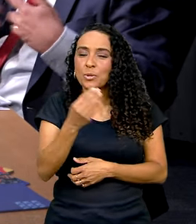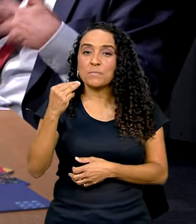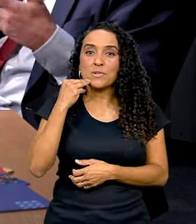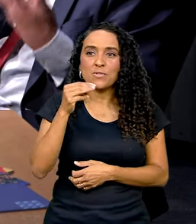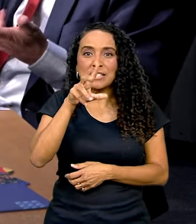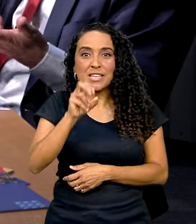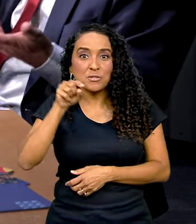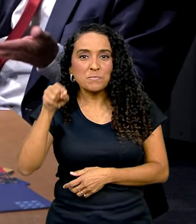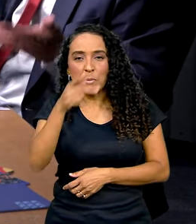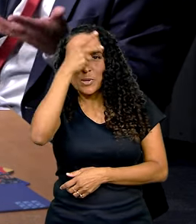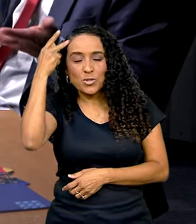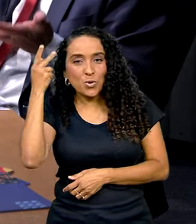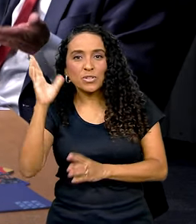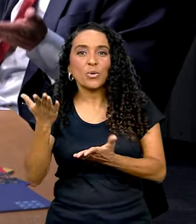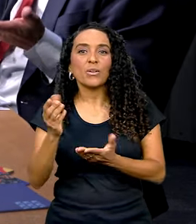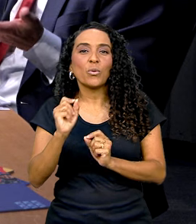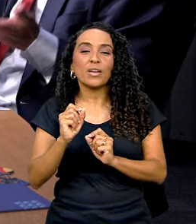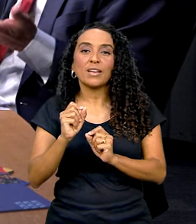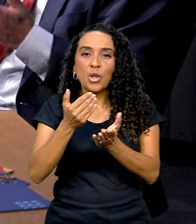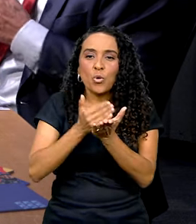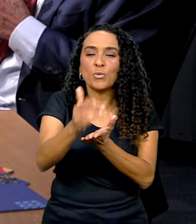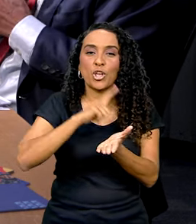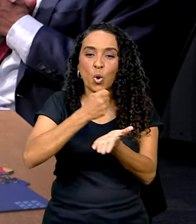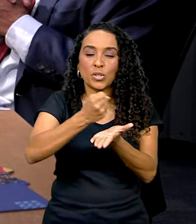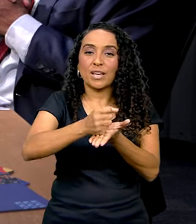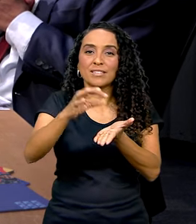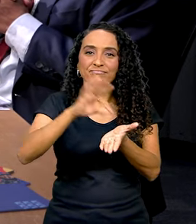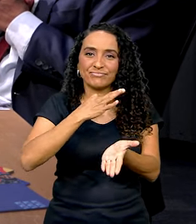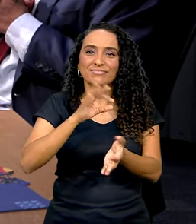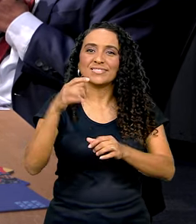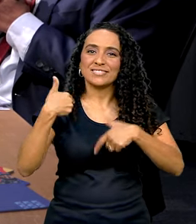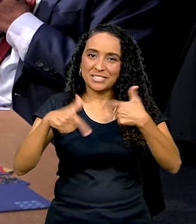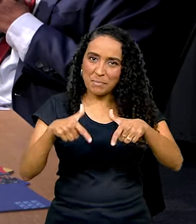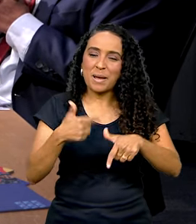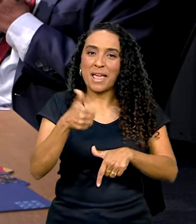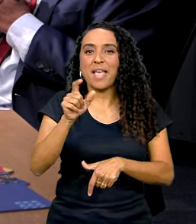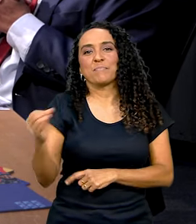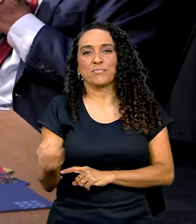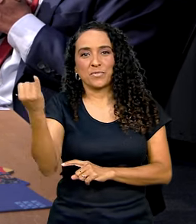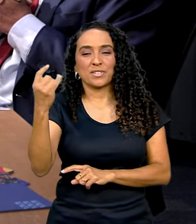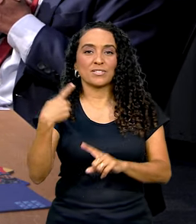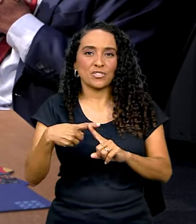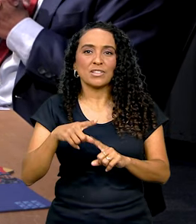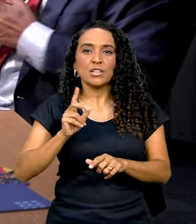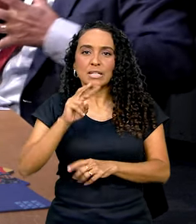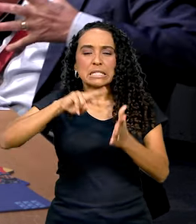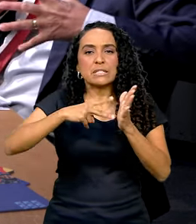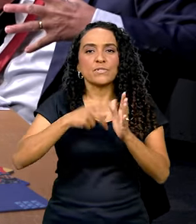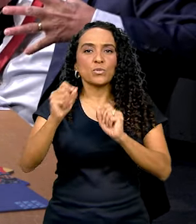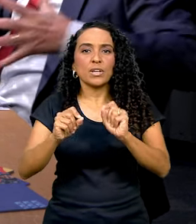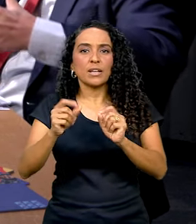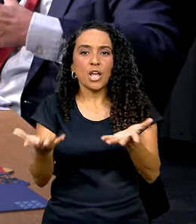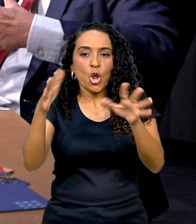145 milhões meio que passaram a ter contrato de trabalho isso é muito importante eh